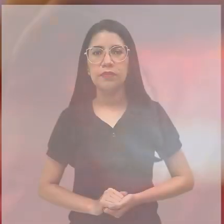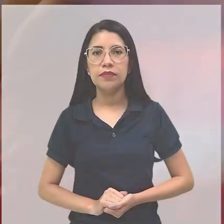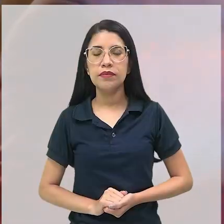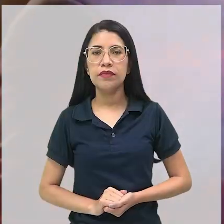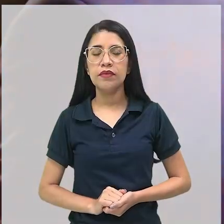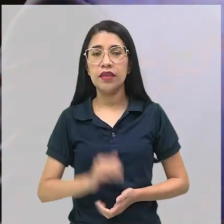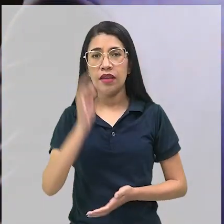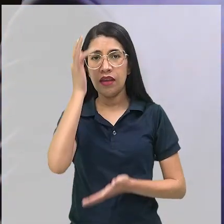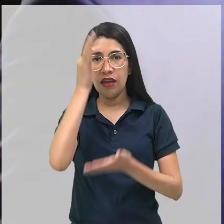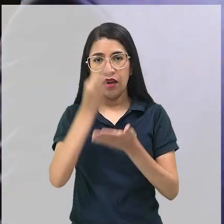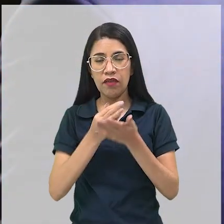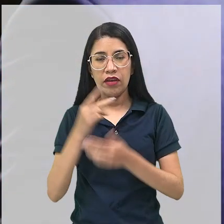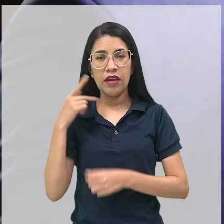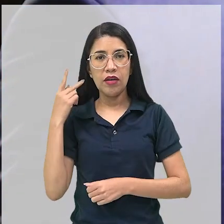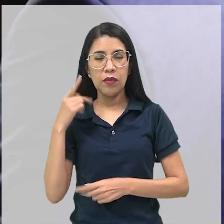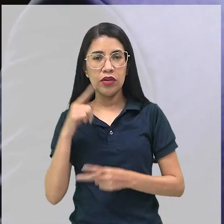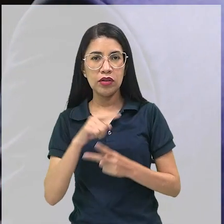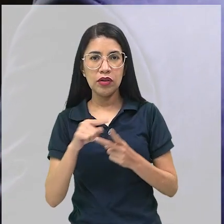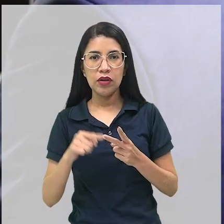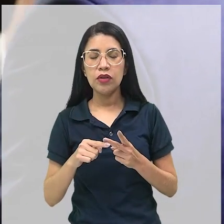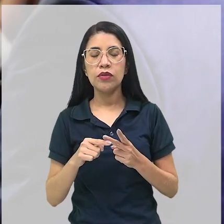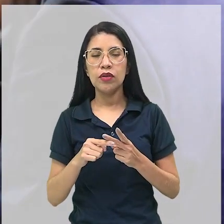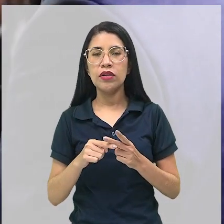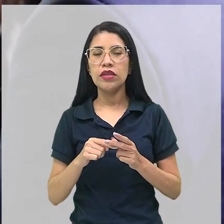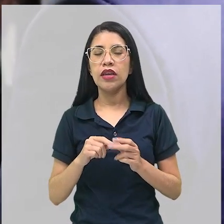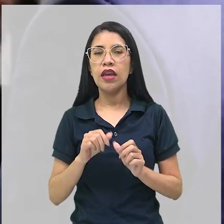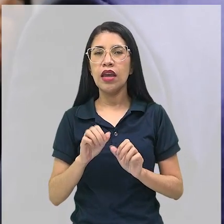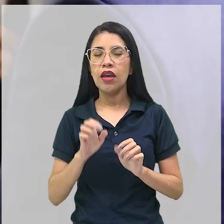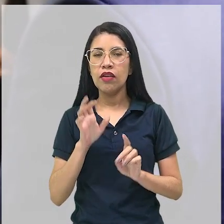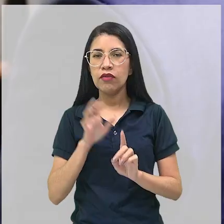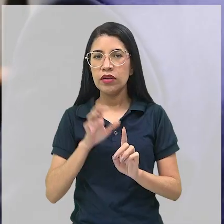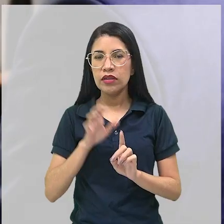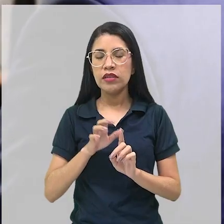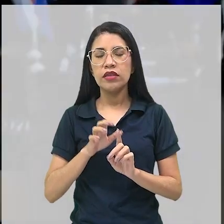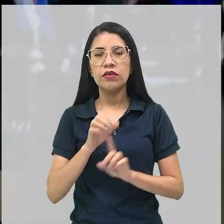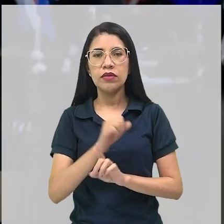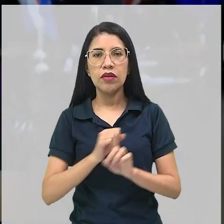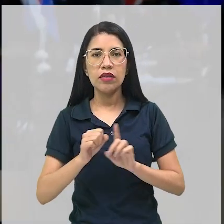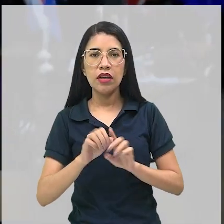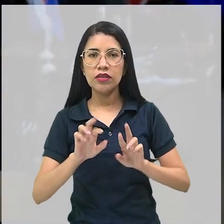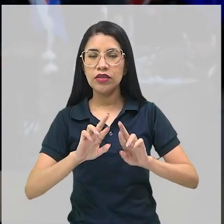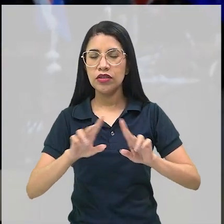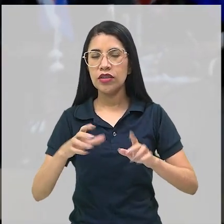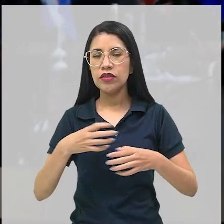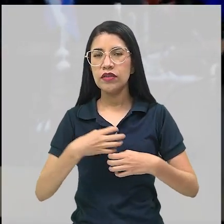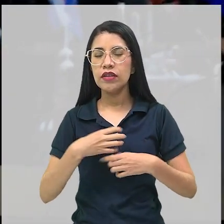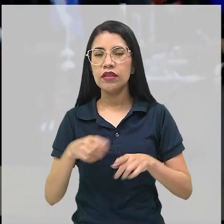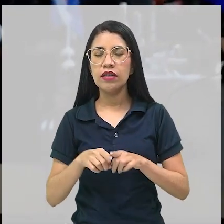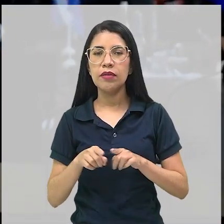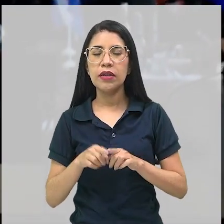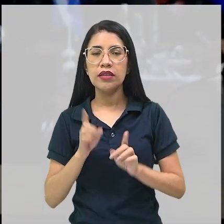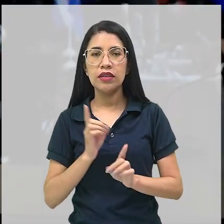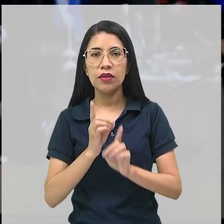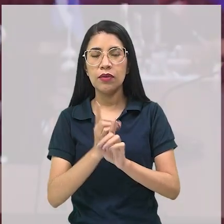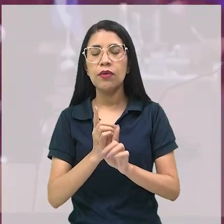A fé e a política, duas forças que moldam a sociedade de formas diferentes, muitas vezes se encontram em momentos decisivos. A